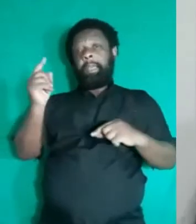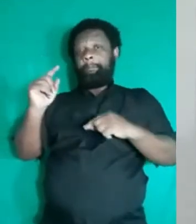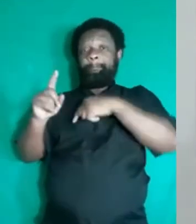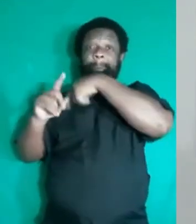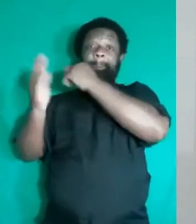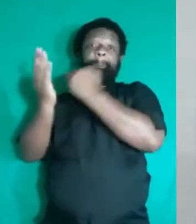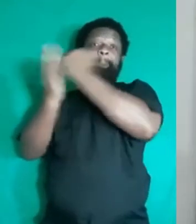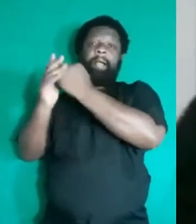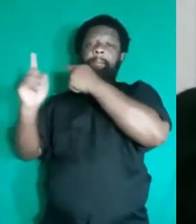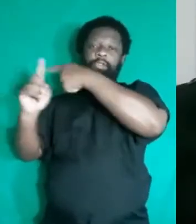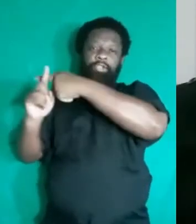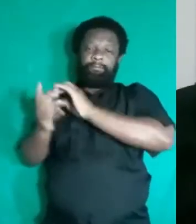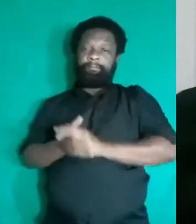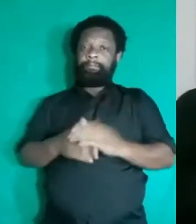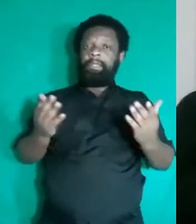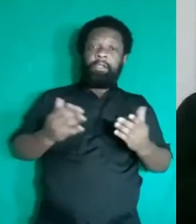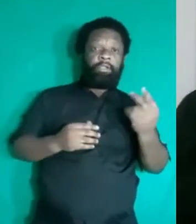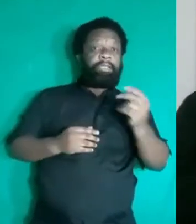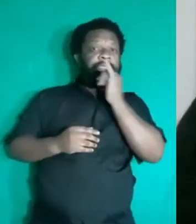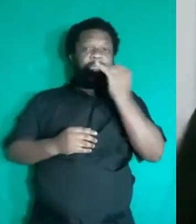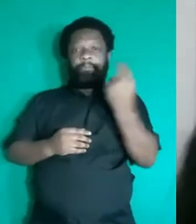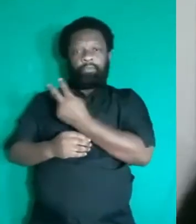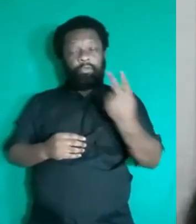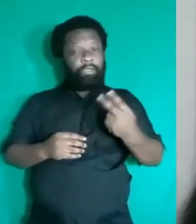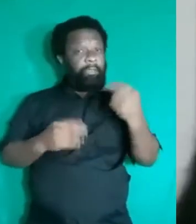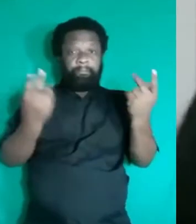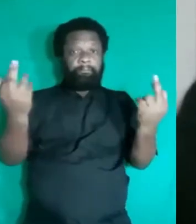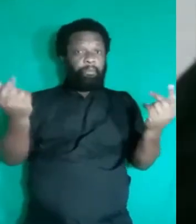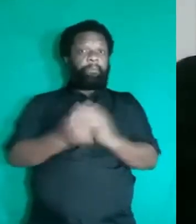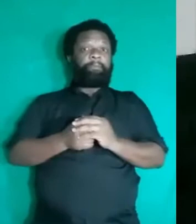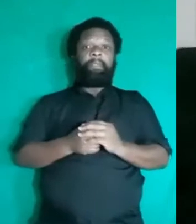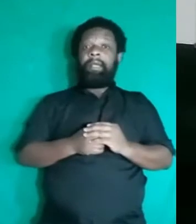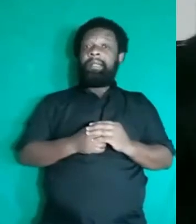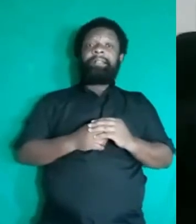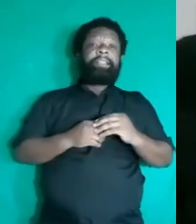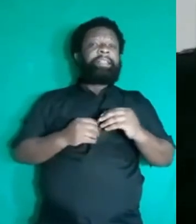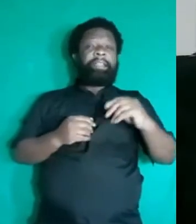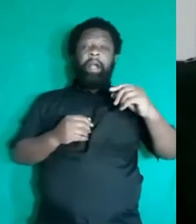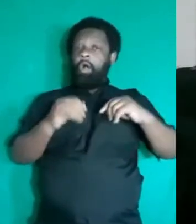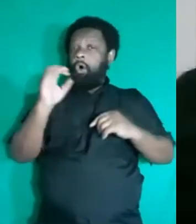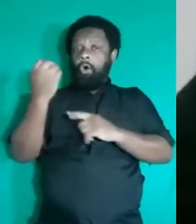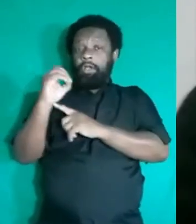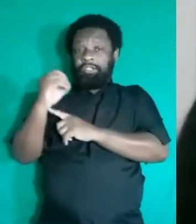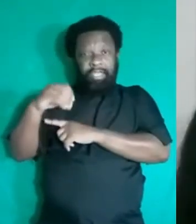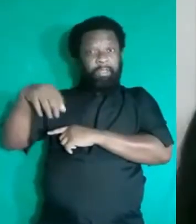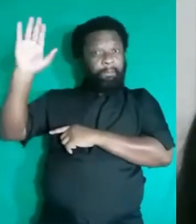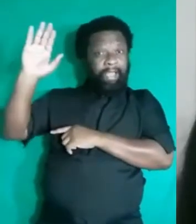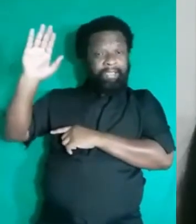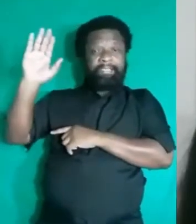é menos positivo. Esse é o mais positivo, esse é o menos positivo. Tudo bem? Nesses dois casos aqui, a mesma